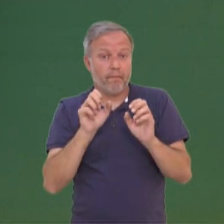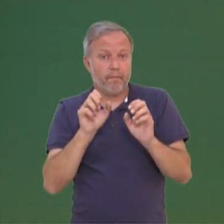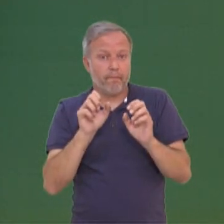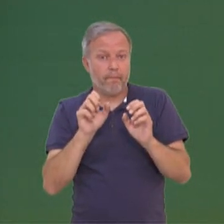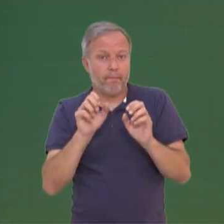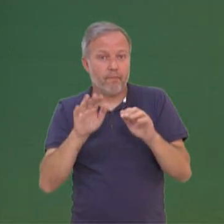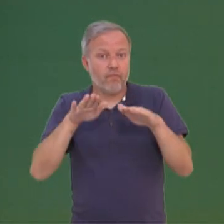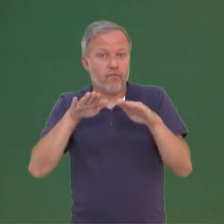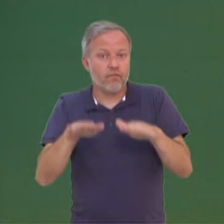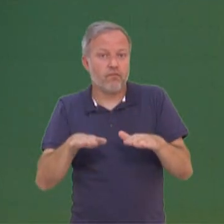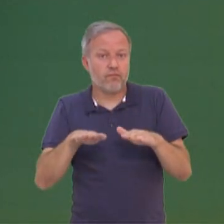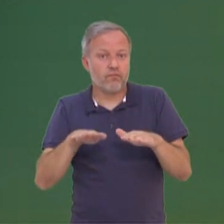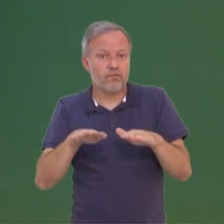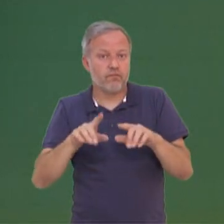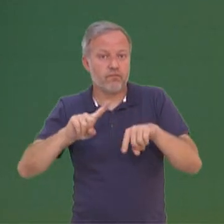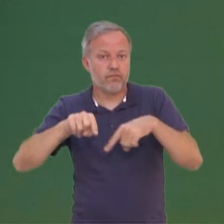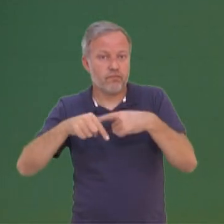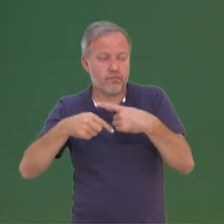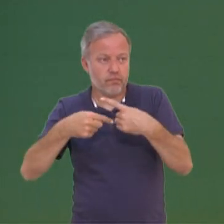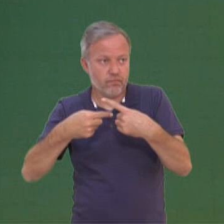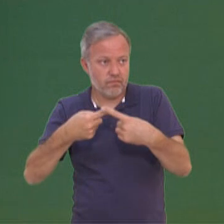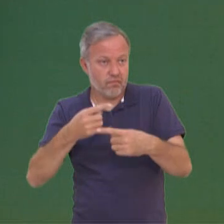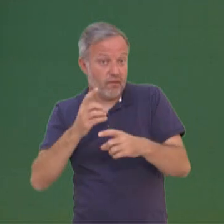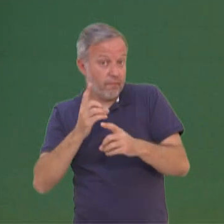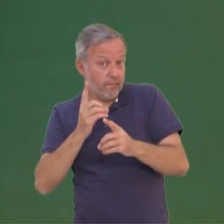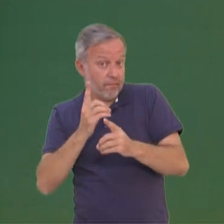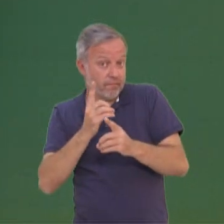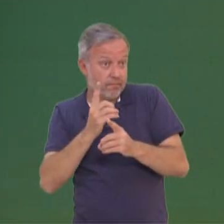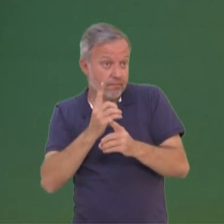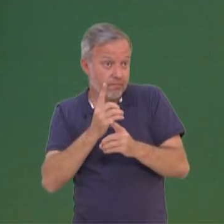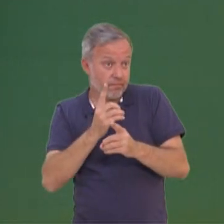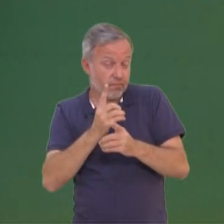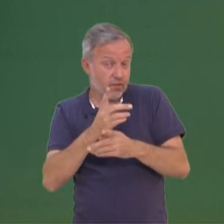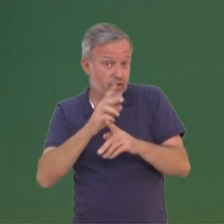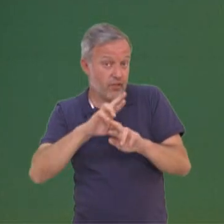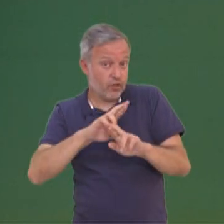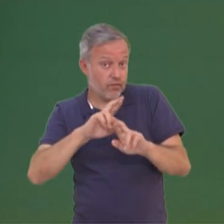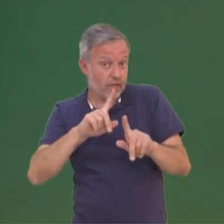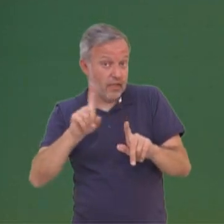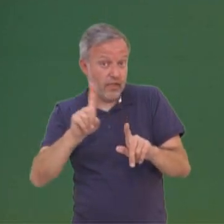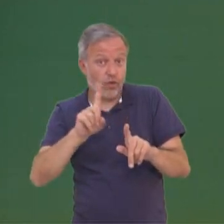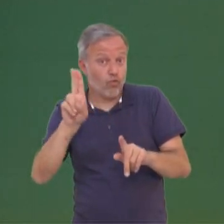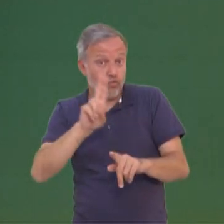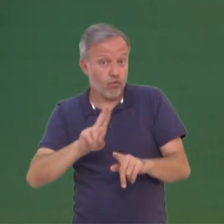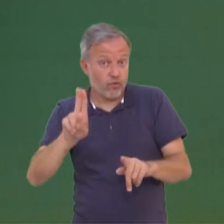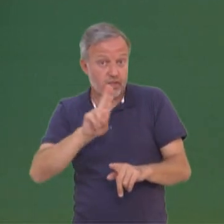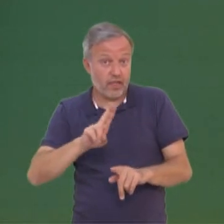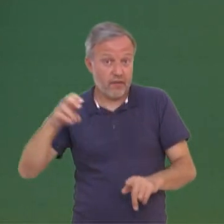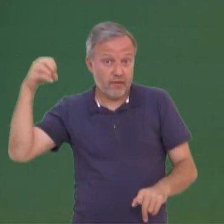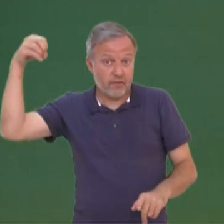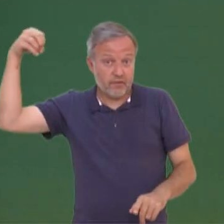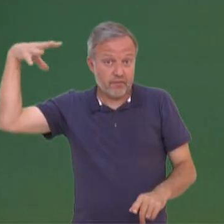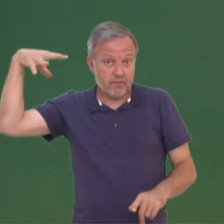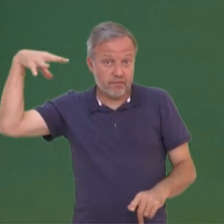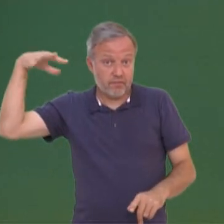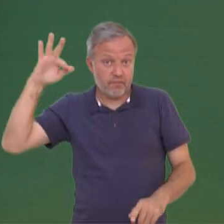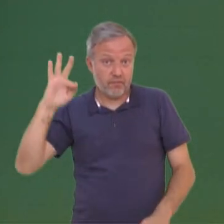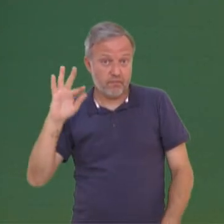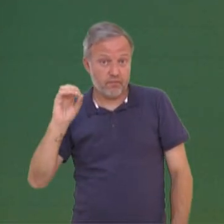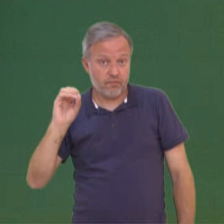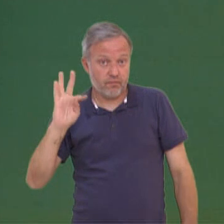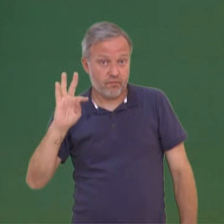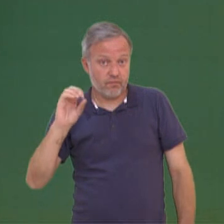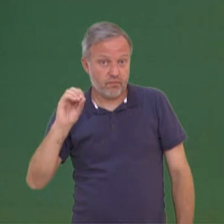principalmente. Mas depois descobriu-se que a imobilidade não mostra que eles fazem fotossíntese, e sim que eles se alimentam por